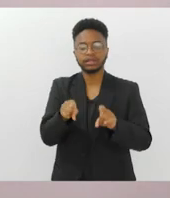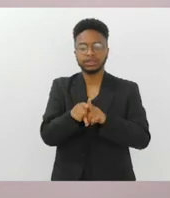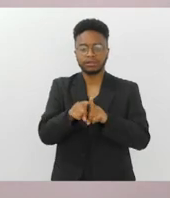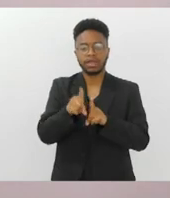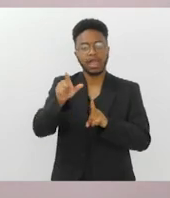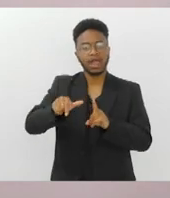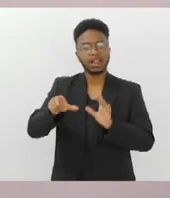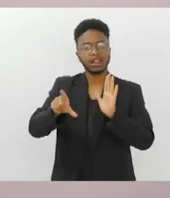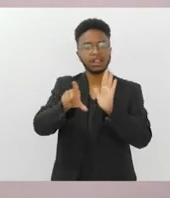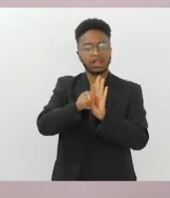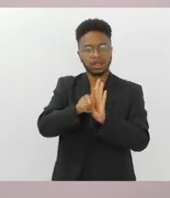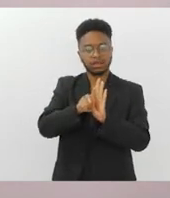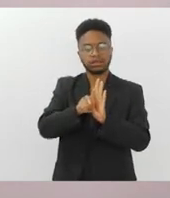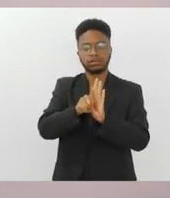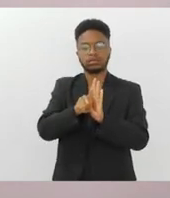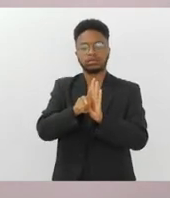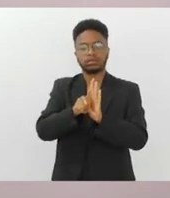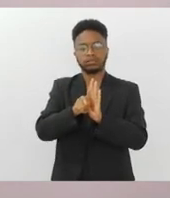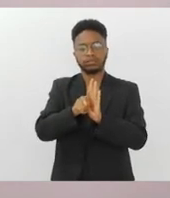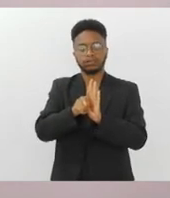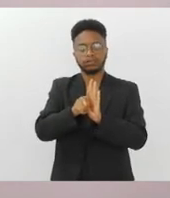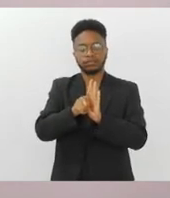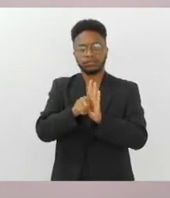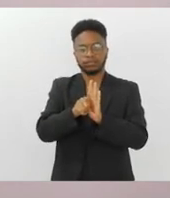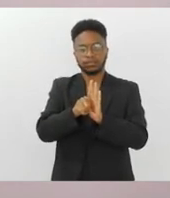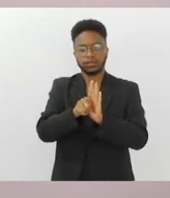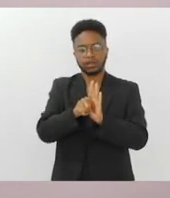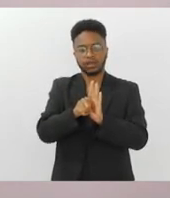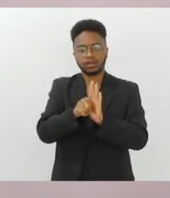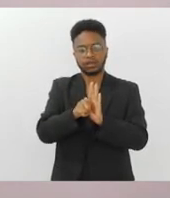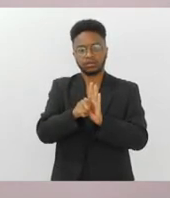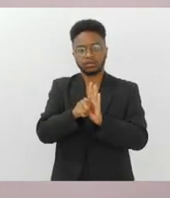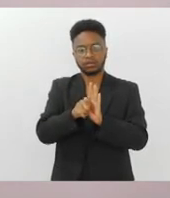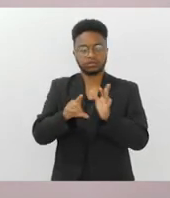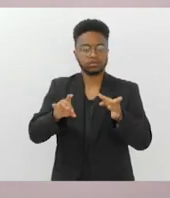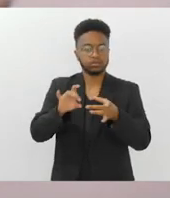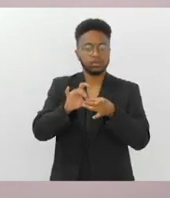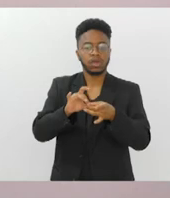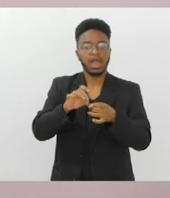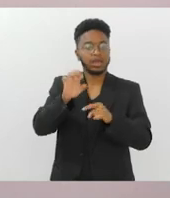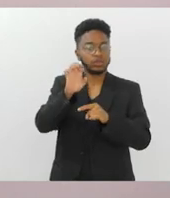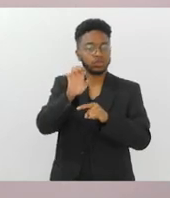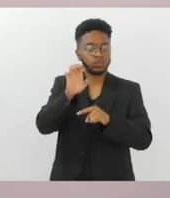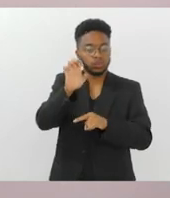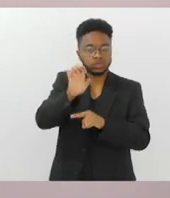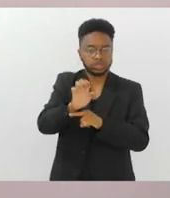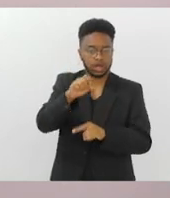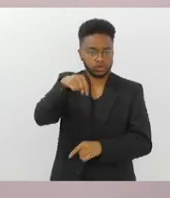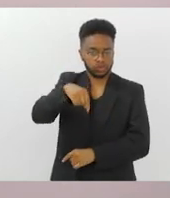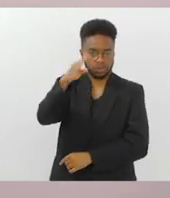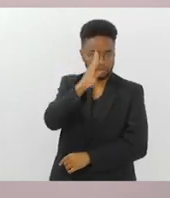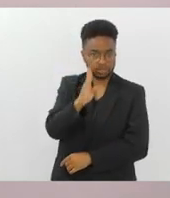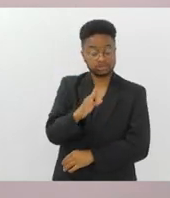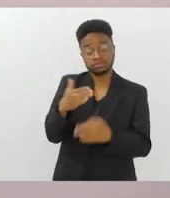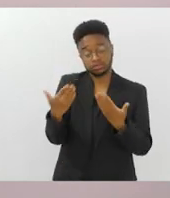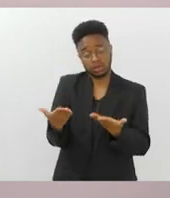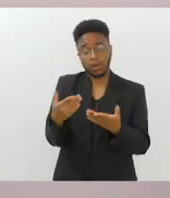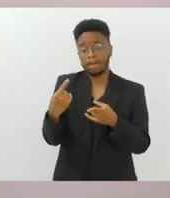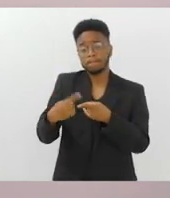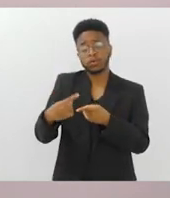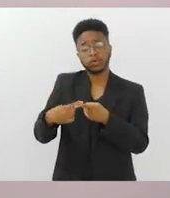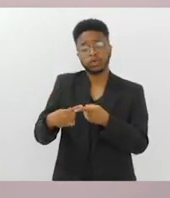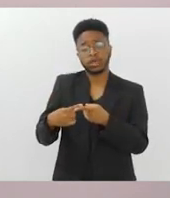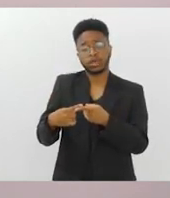considerada e aportada no Estado brasileiro, e, por que não,